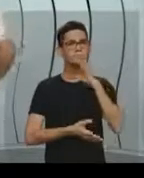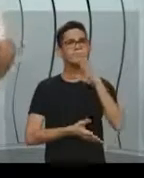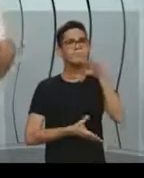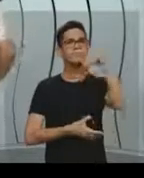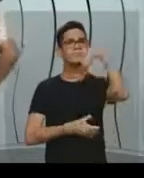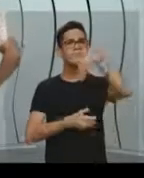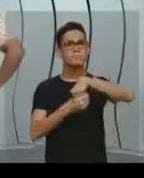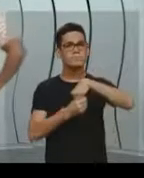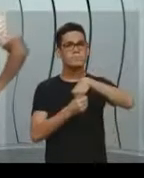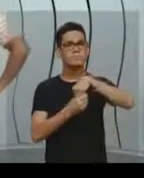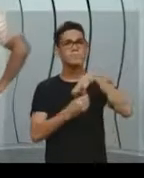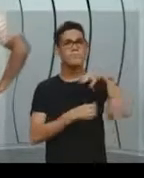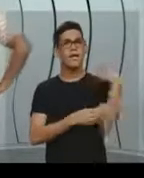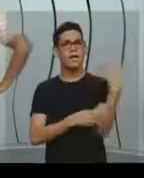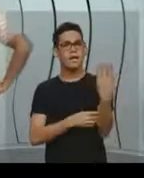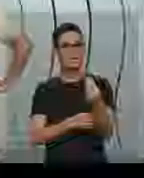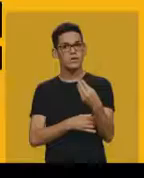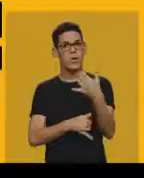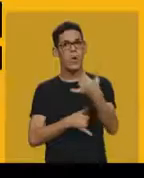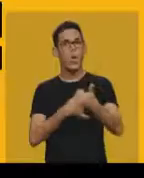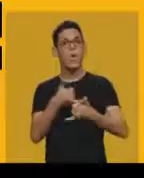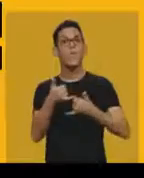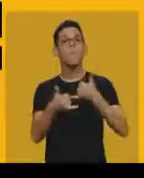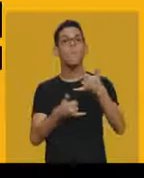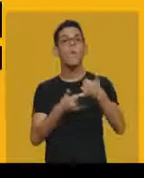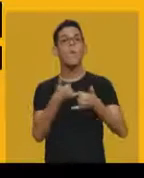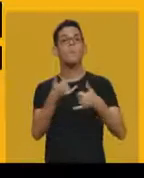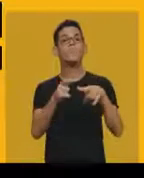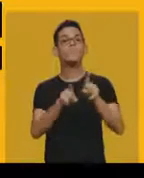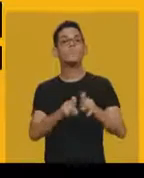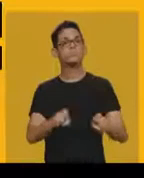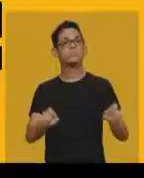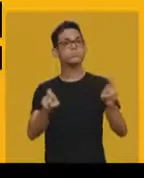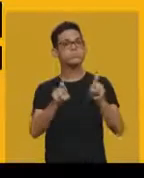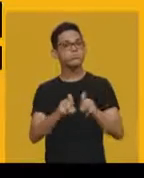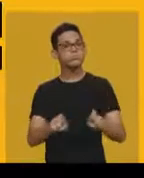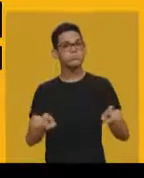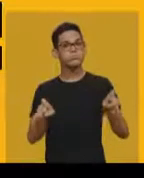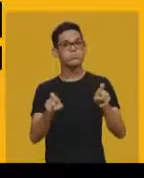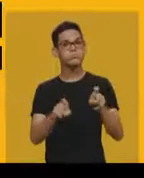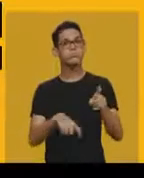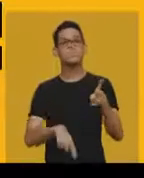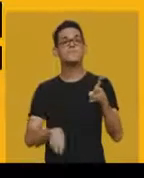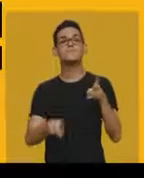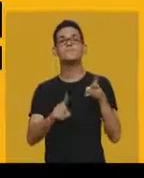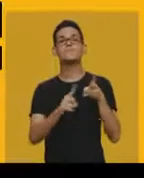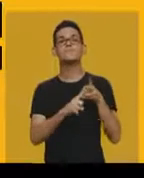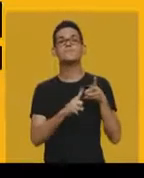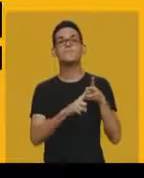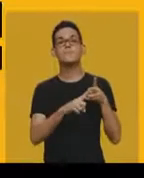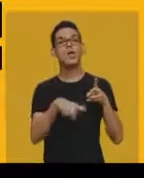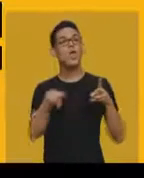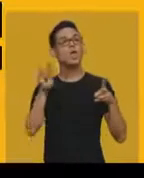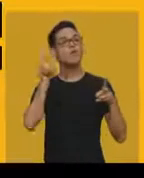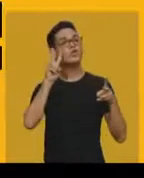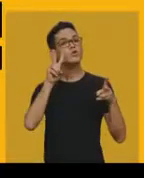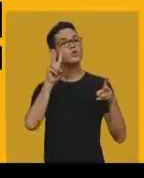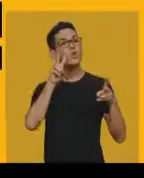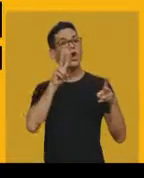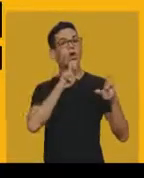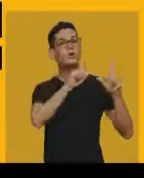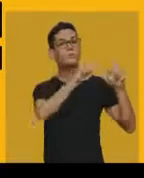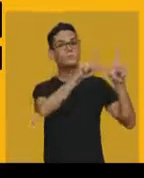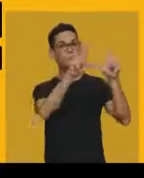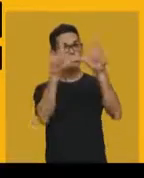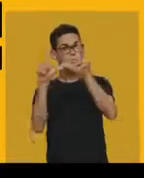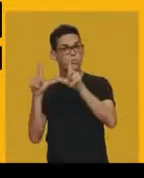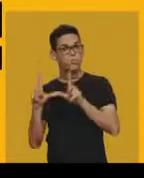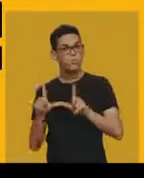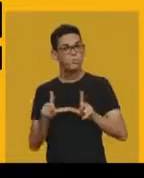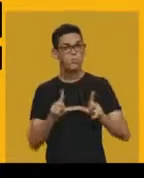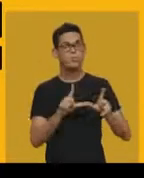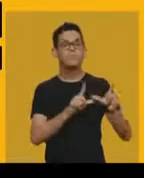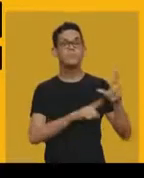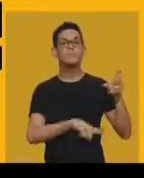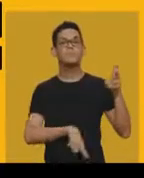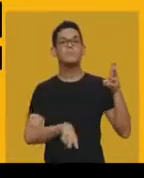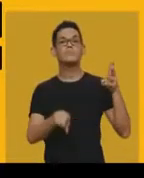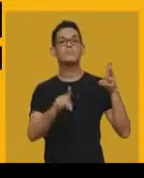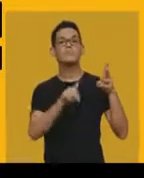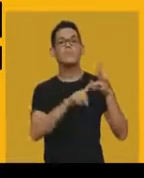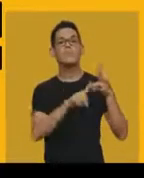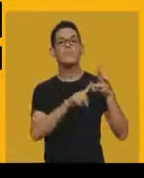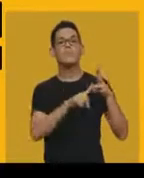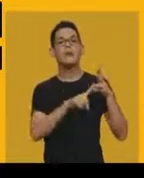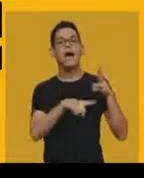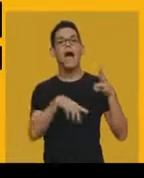artes jogos de computador, história em quadrinhos e a arte